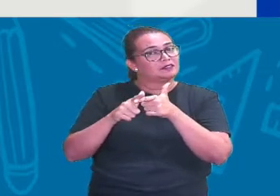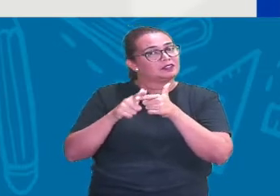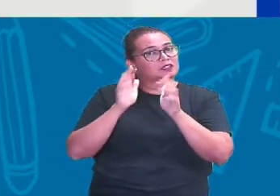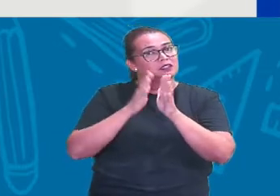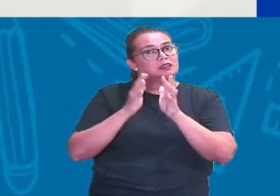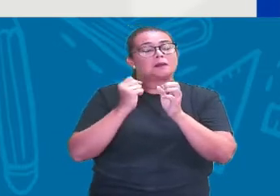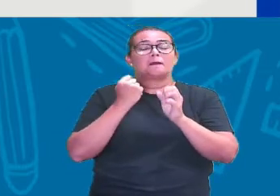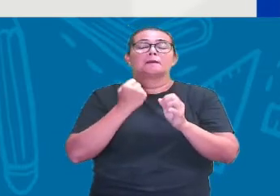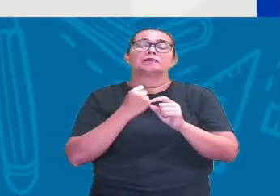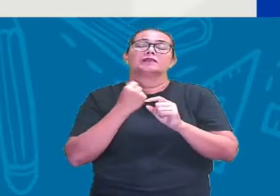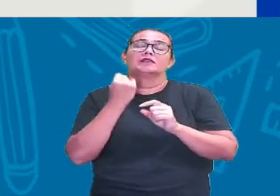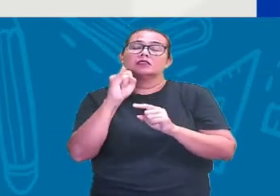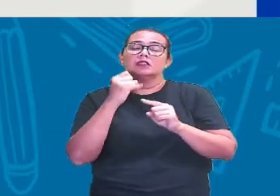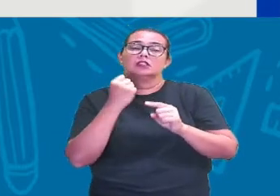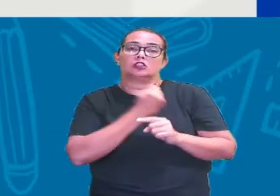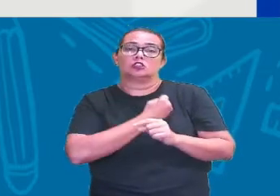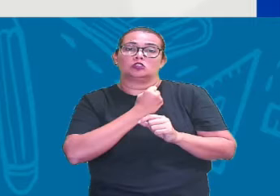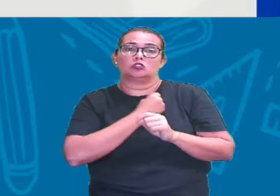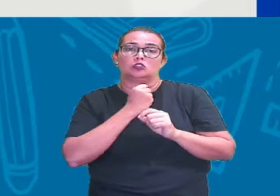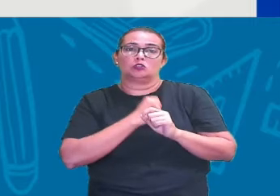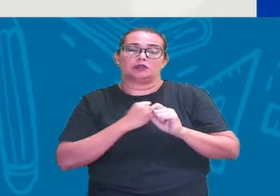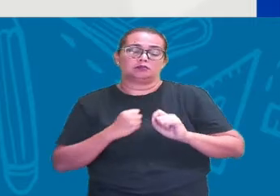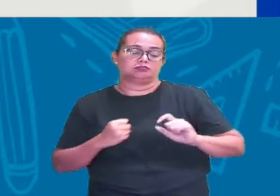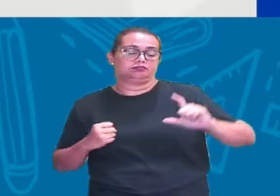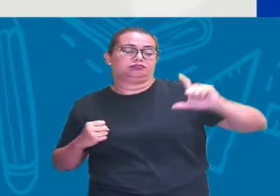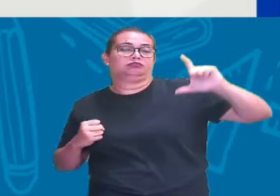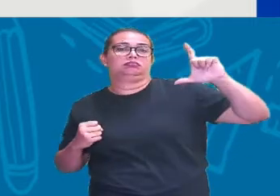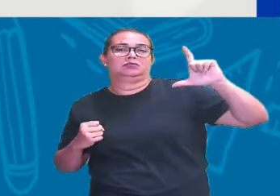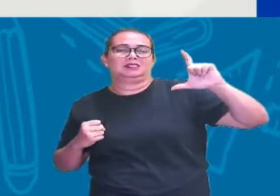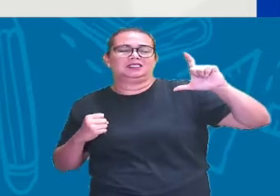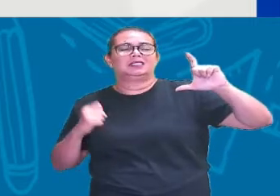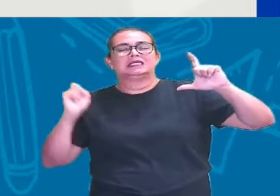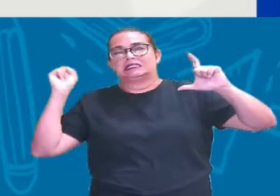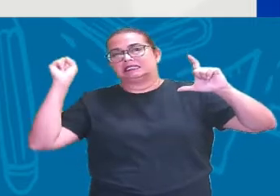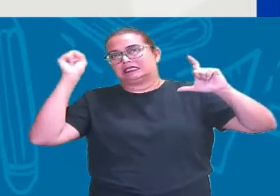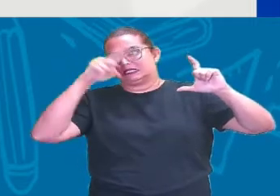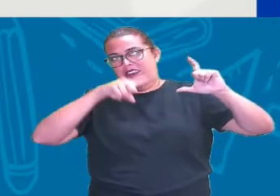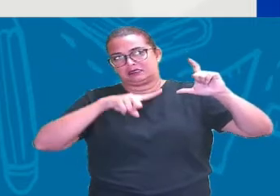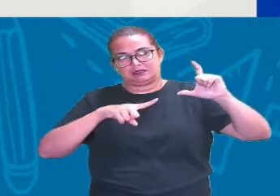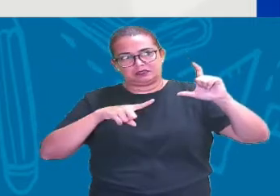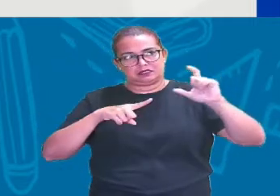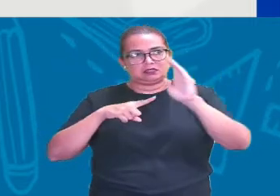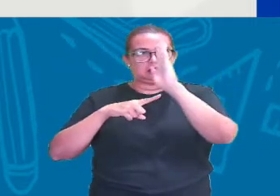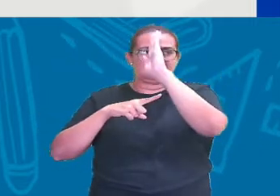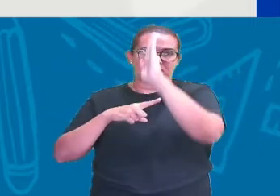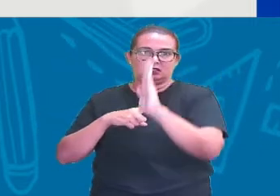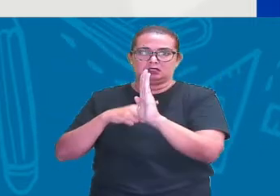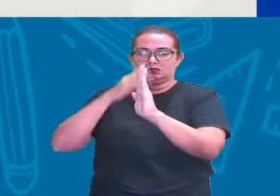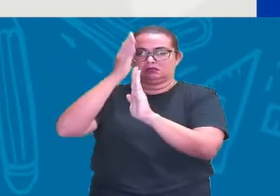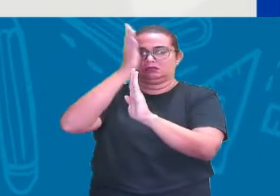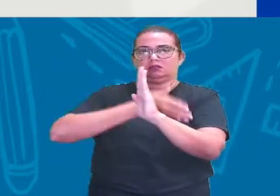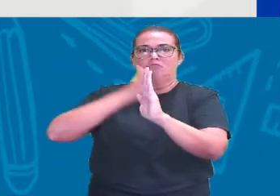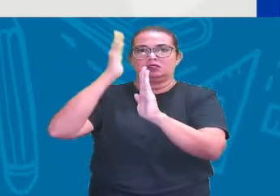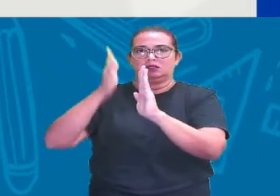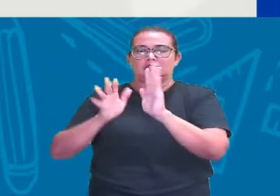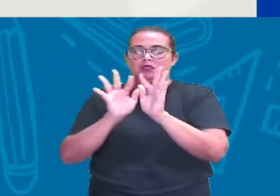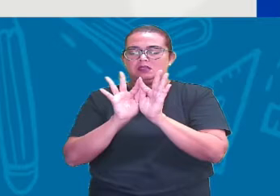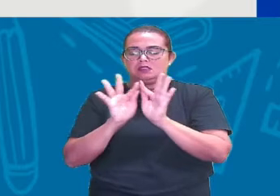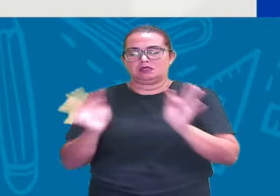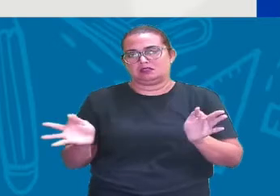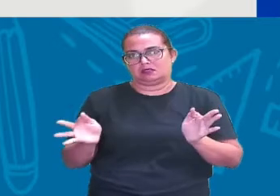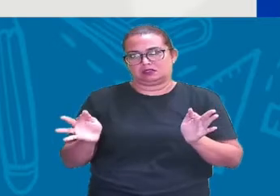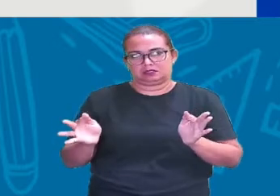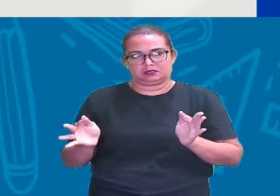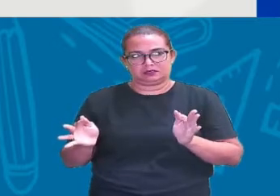muito grande, vai dar trabalho. Aí a forma fatorada veio para